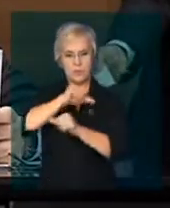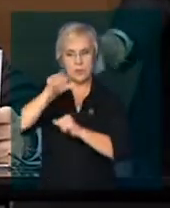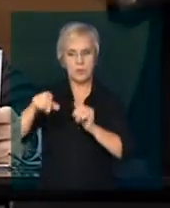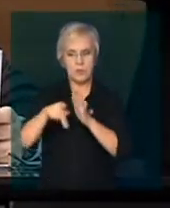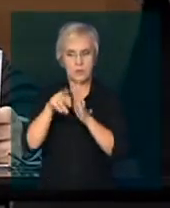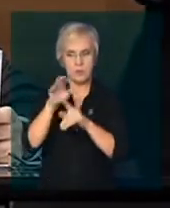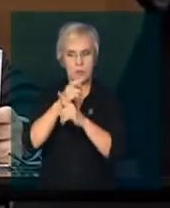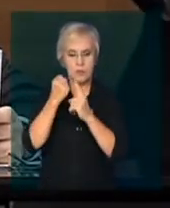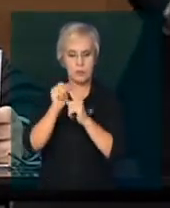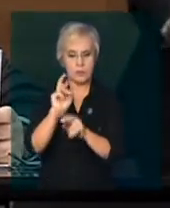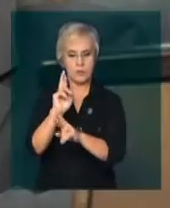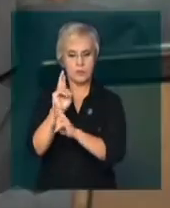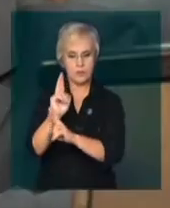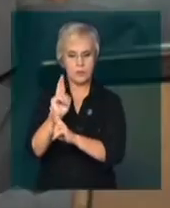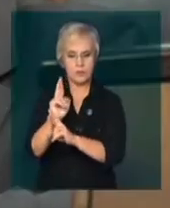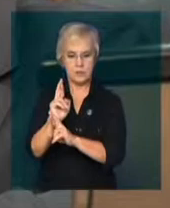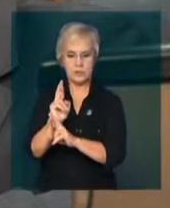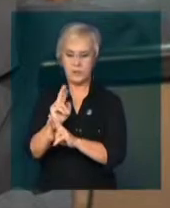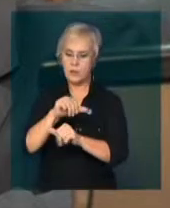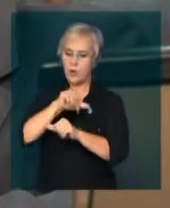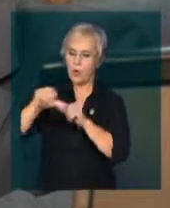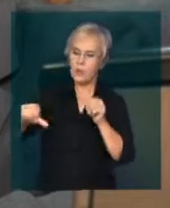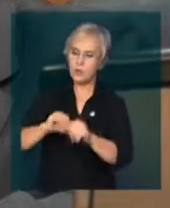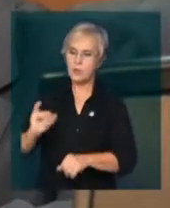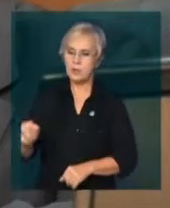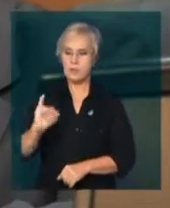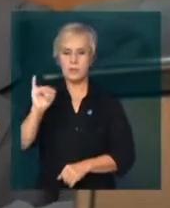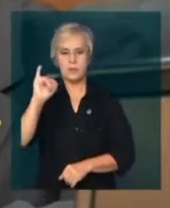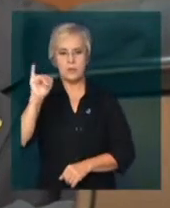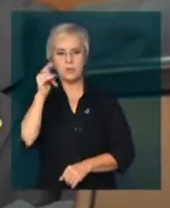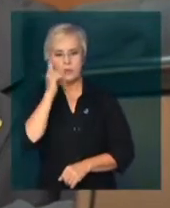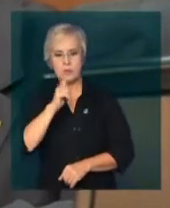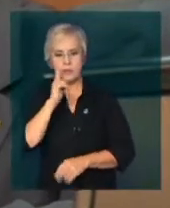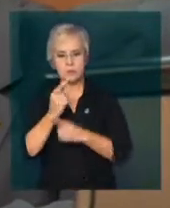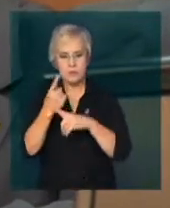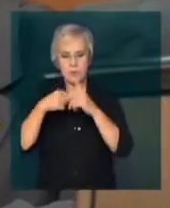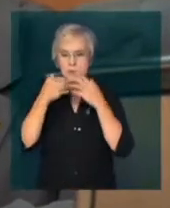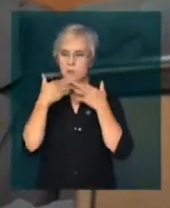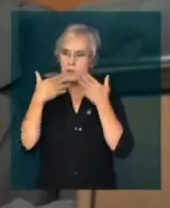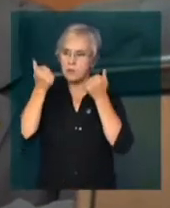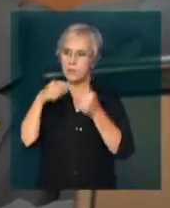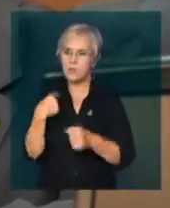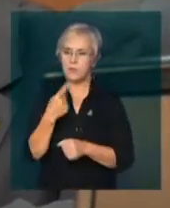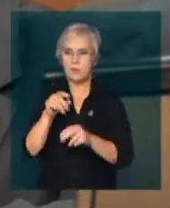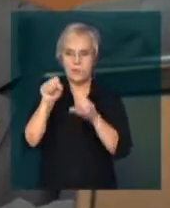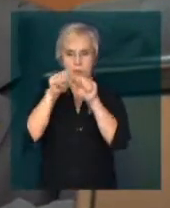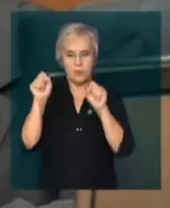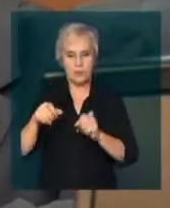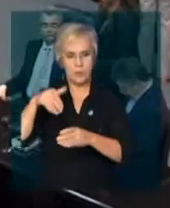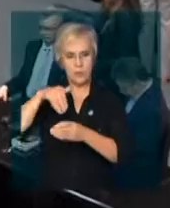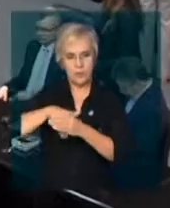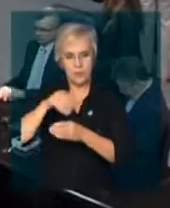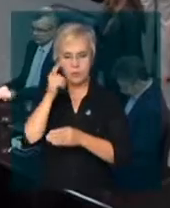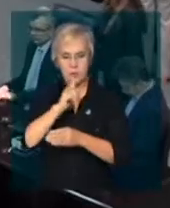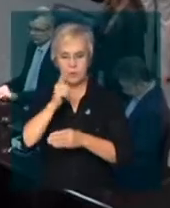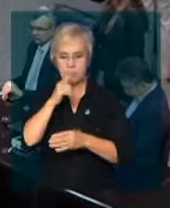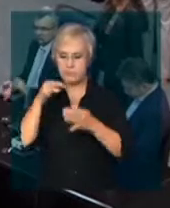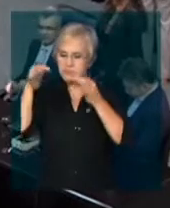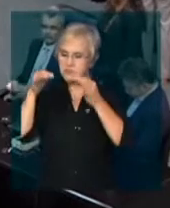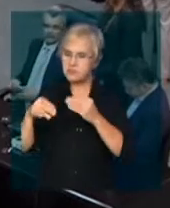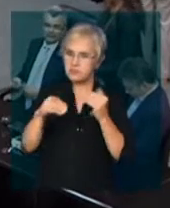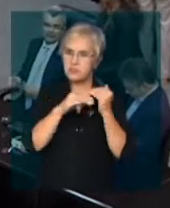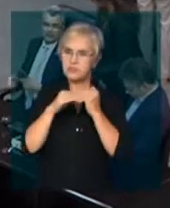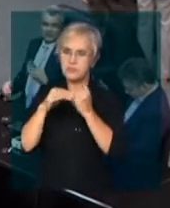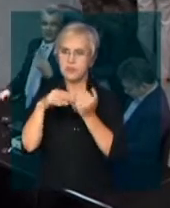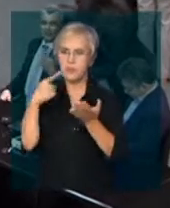sociedade espera. Mudanças necessárias para aprimorar o nosso sistema eleitoral, para tornar mais justo o